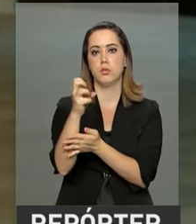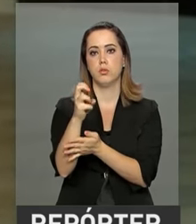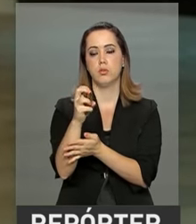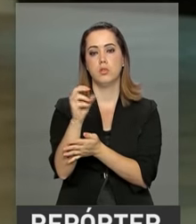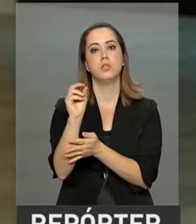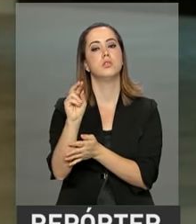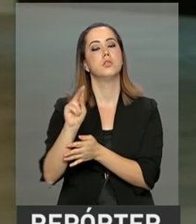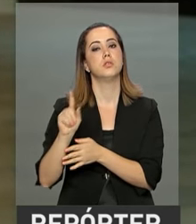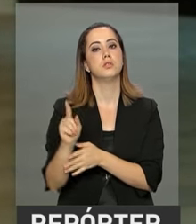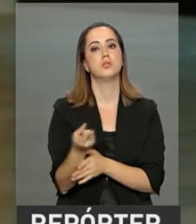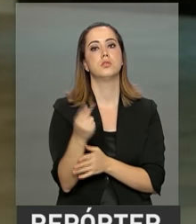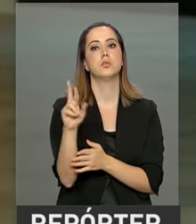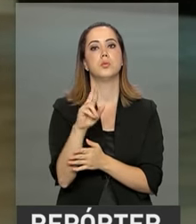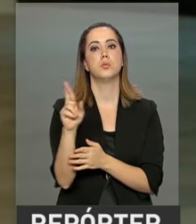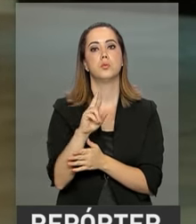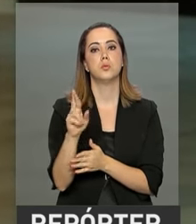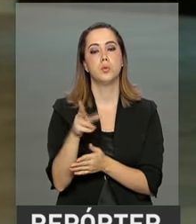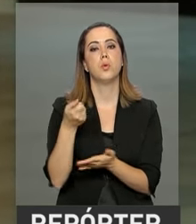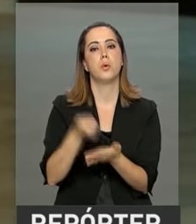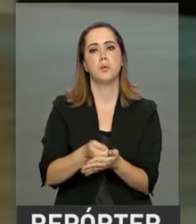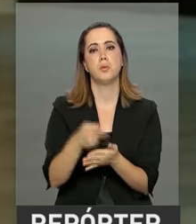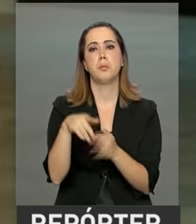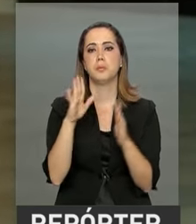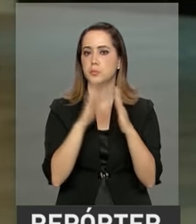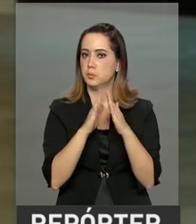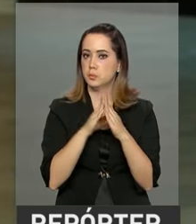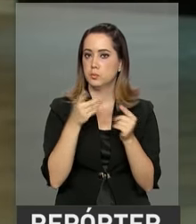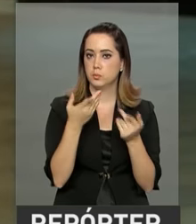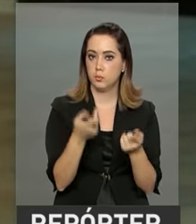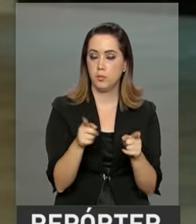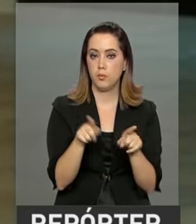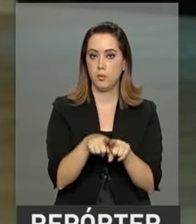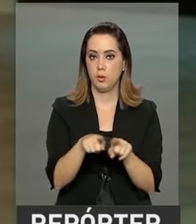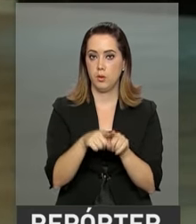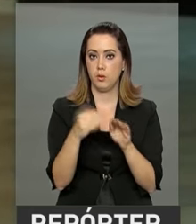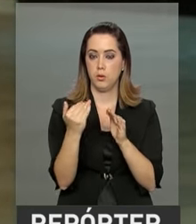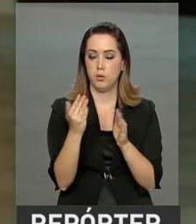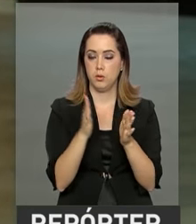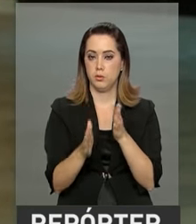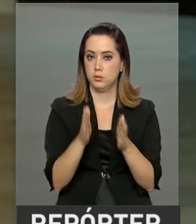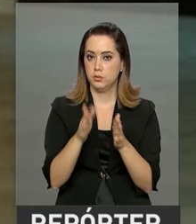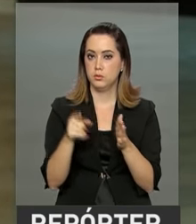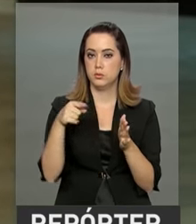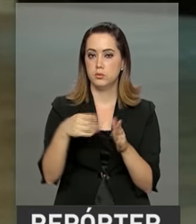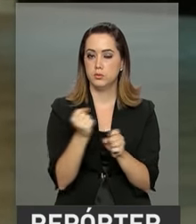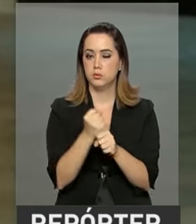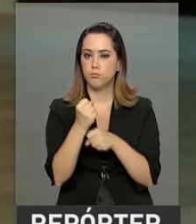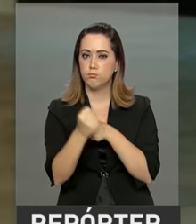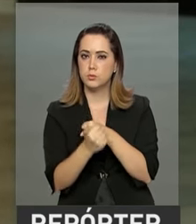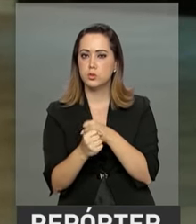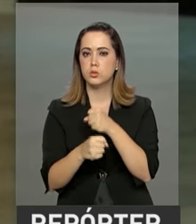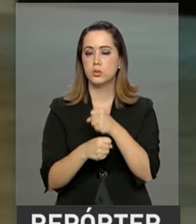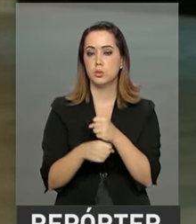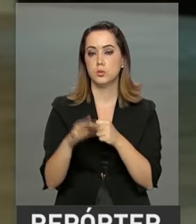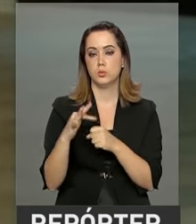o restante. E também para esta faixa etária estão previstos, entre este ano e o ano que vem,